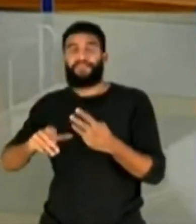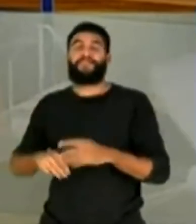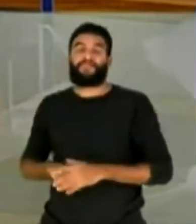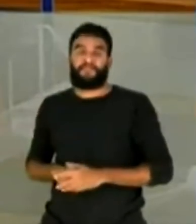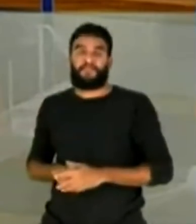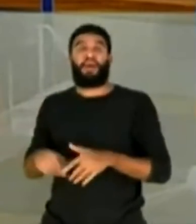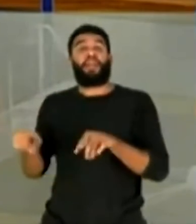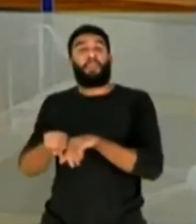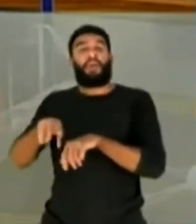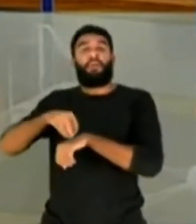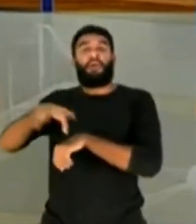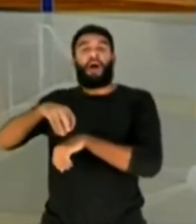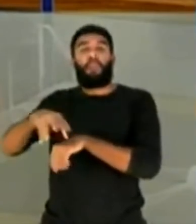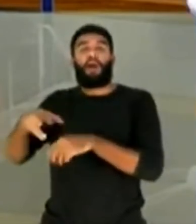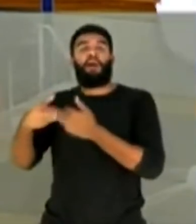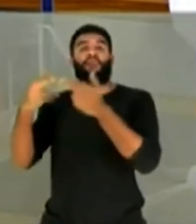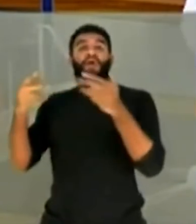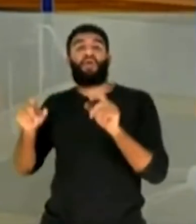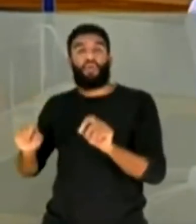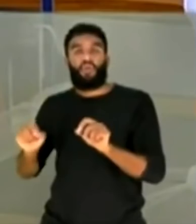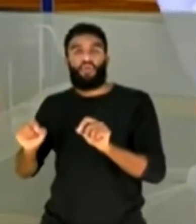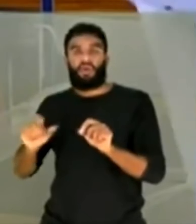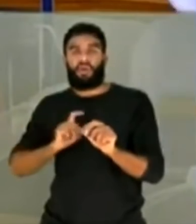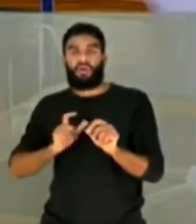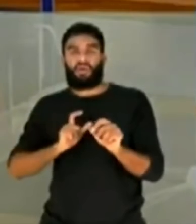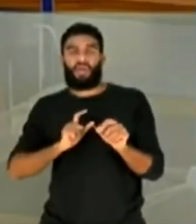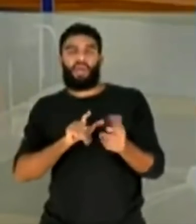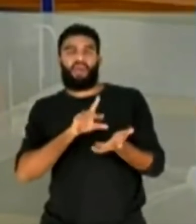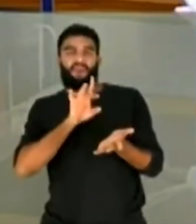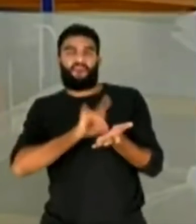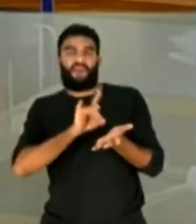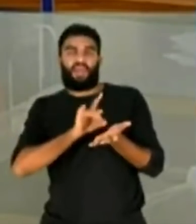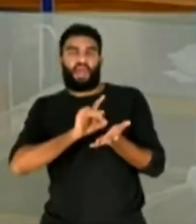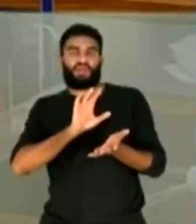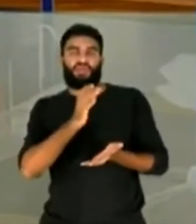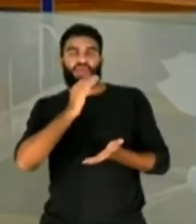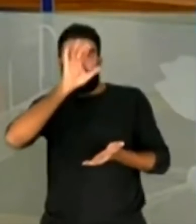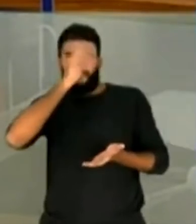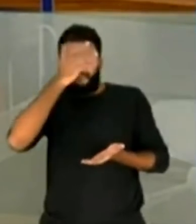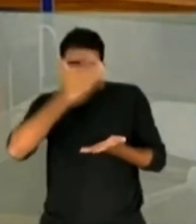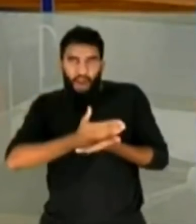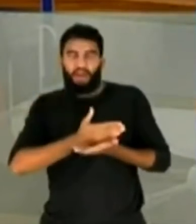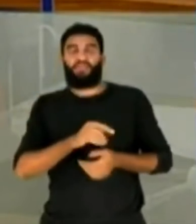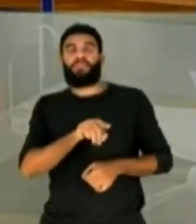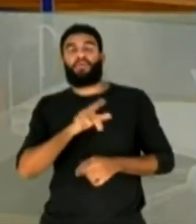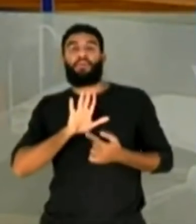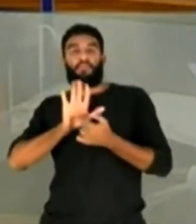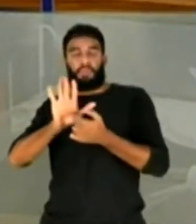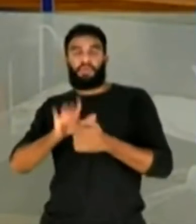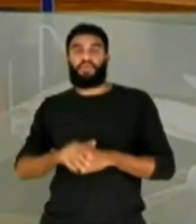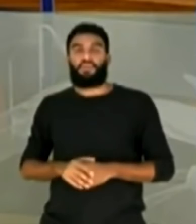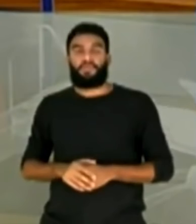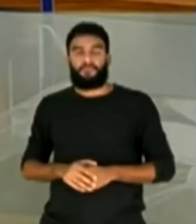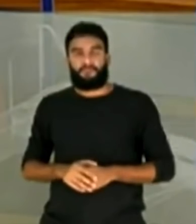Ele também compartilha as publicações do Verdade dos Fatos. Aí nas publicações do Verdade dos Fatos, aqui diz